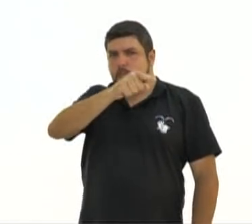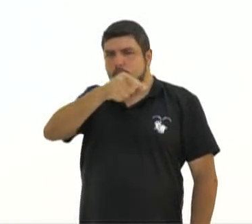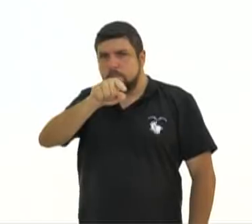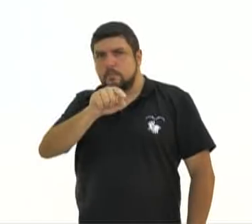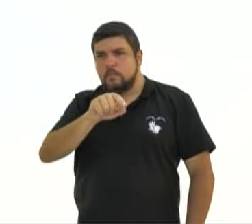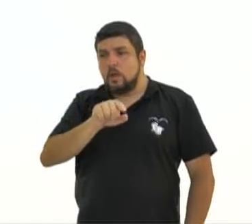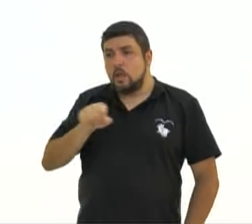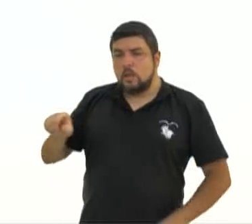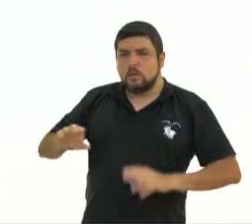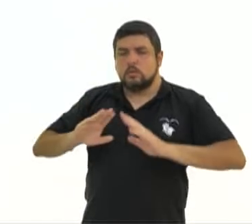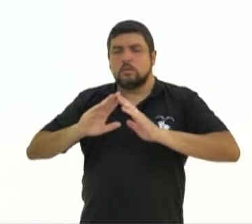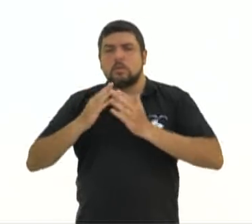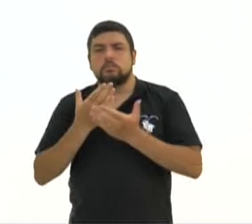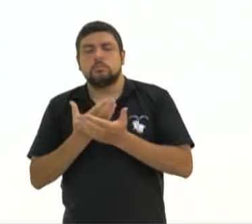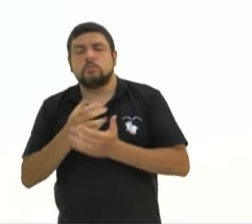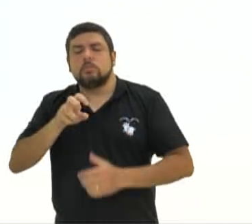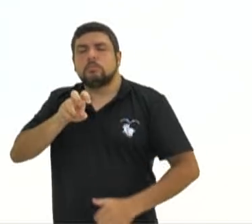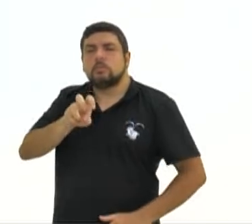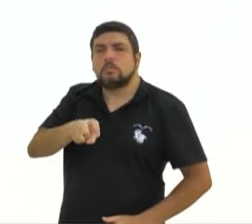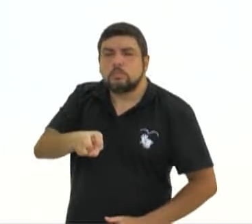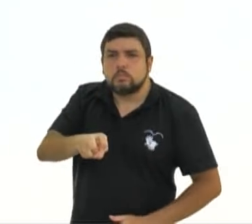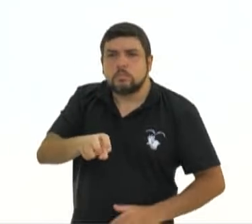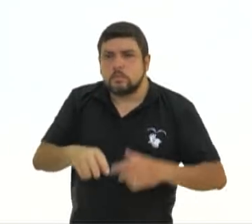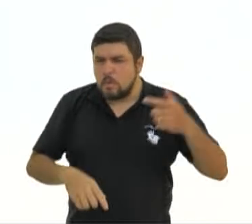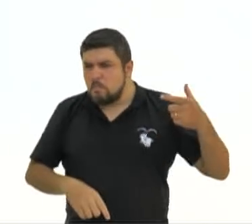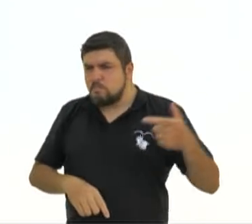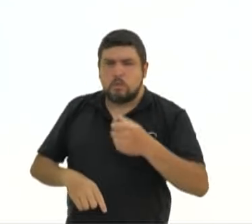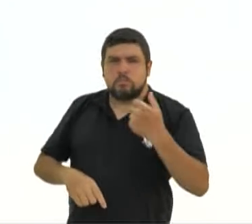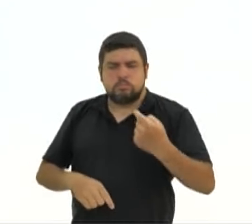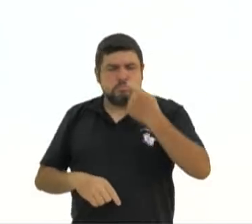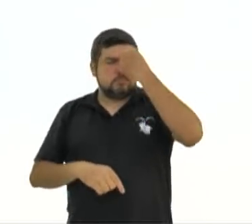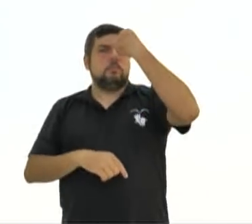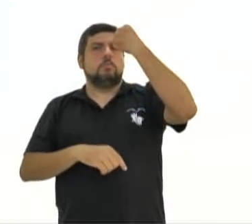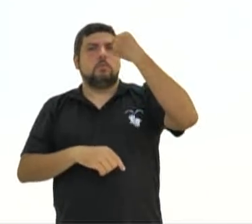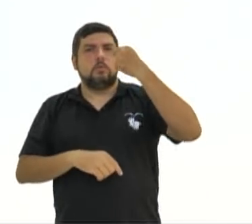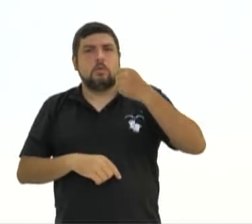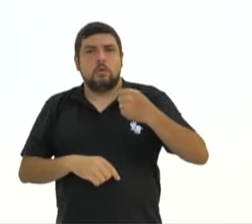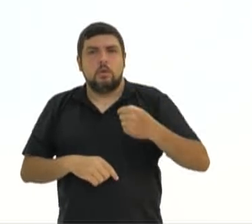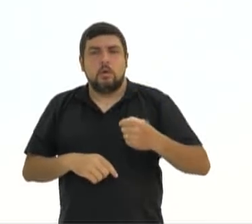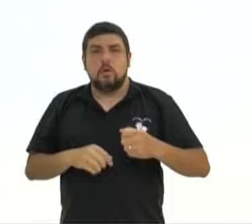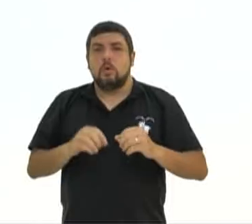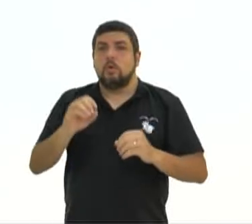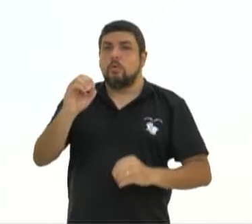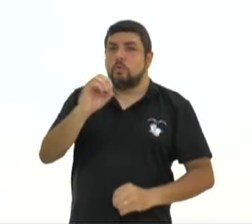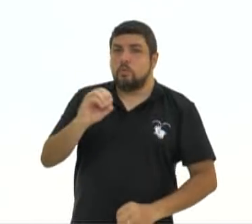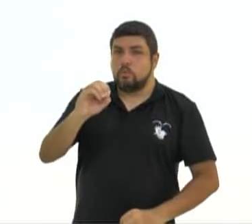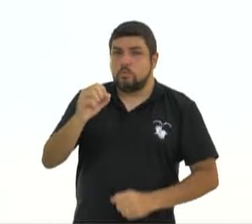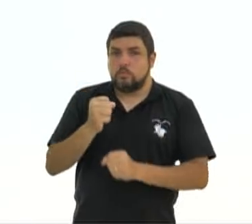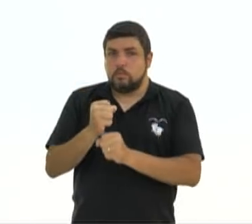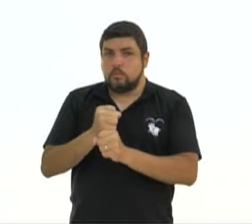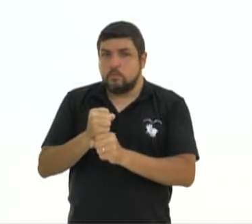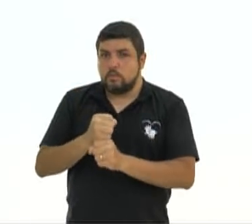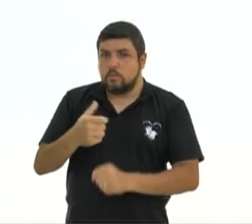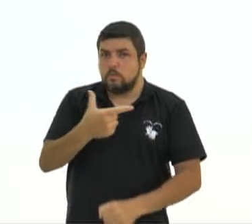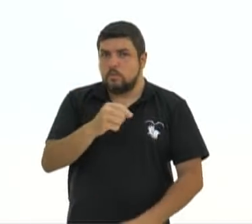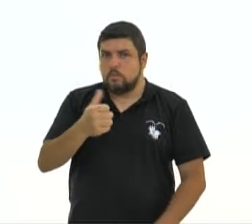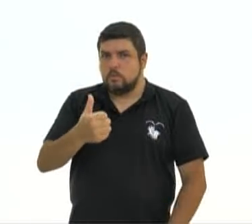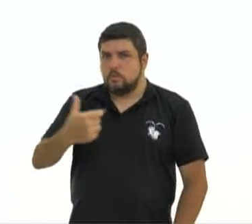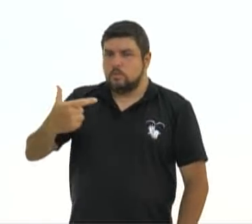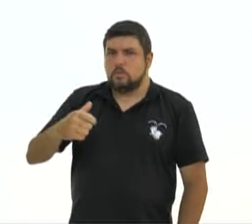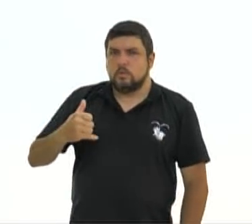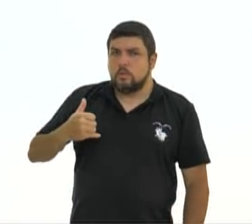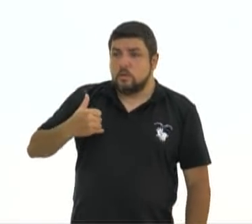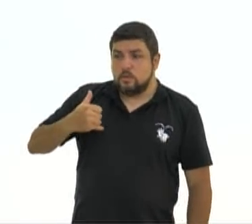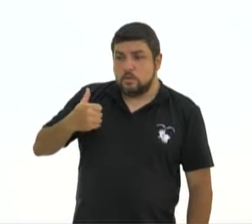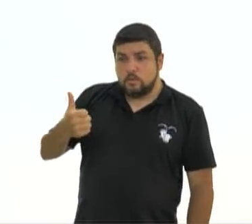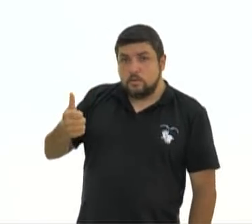she so important? Mas por que a Malala é tão importante assim? Então a gente vai ver agora. A